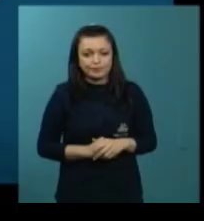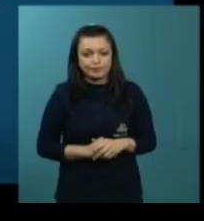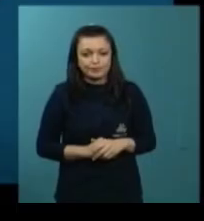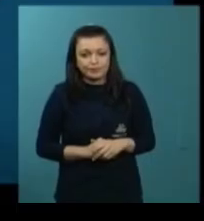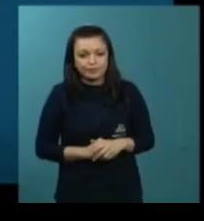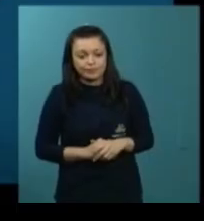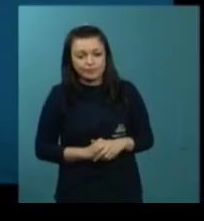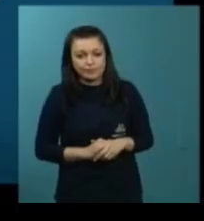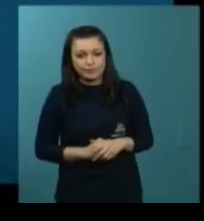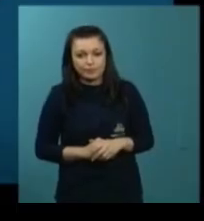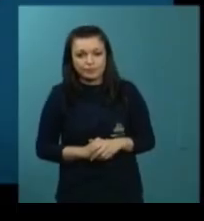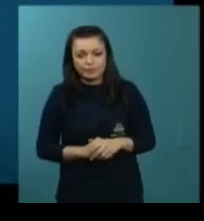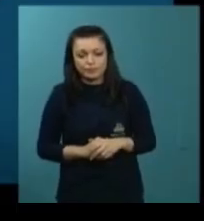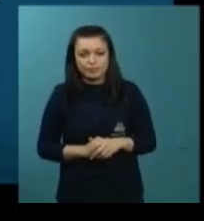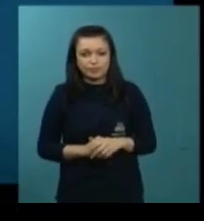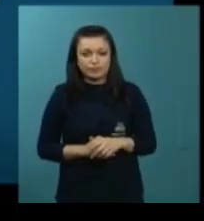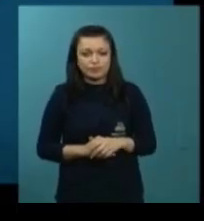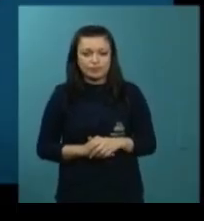ordenado